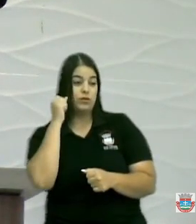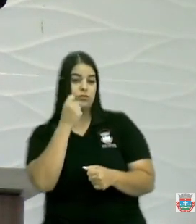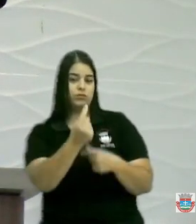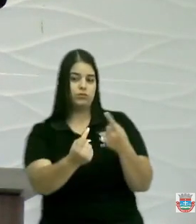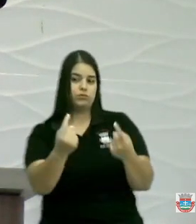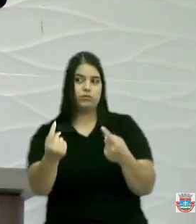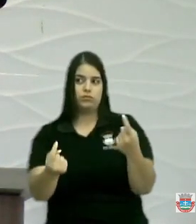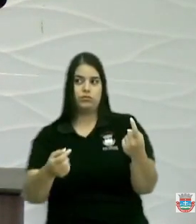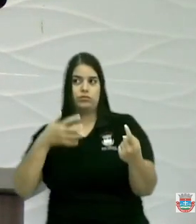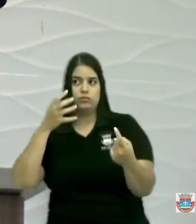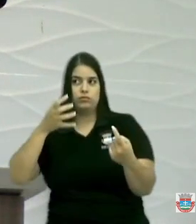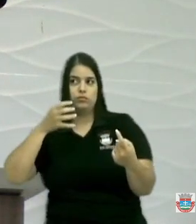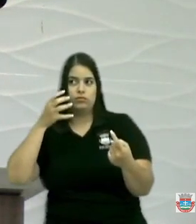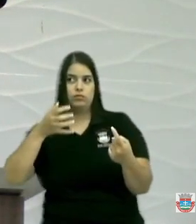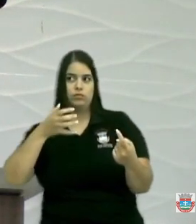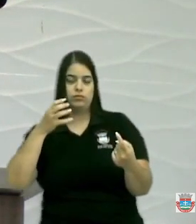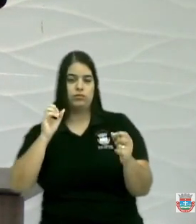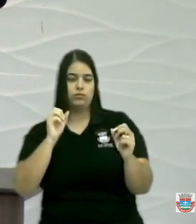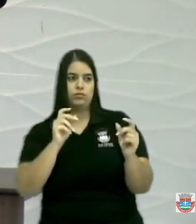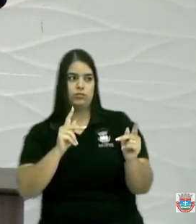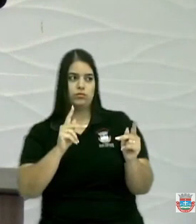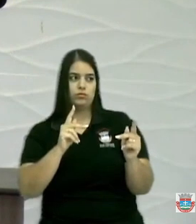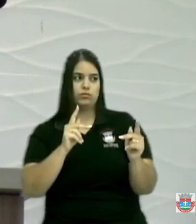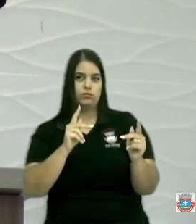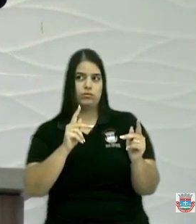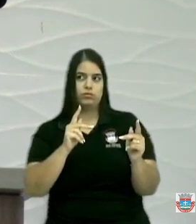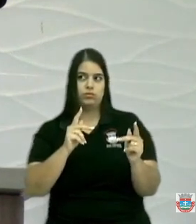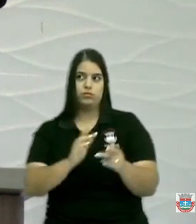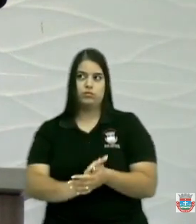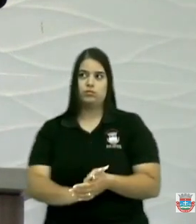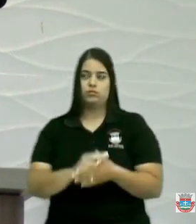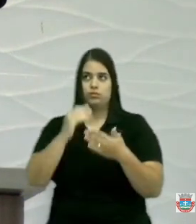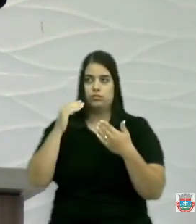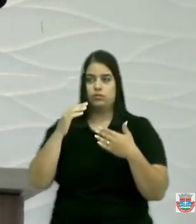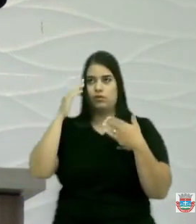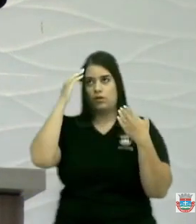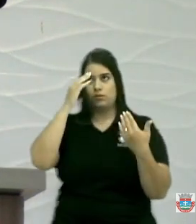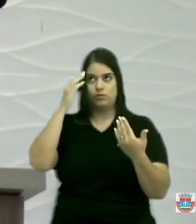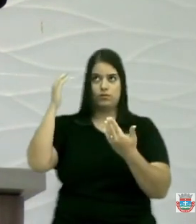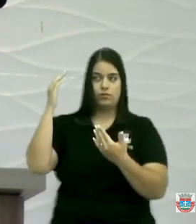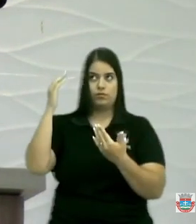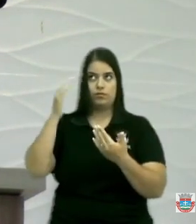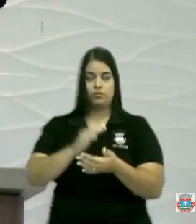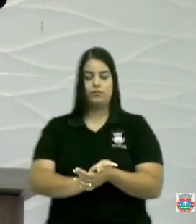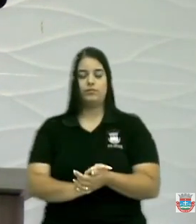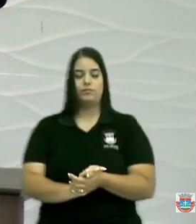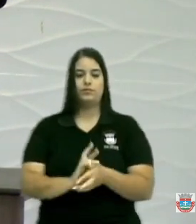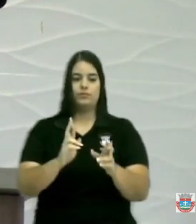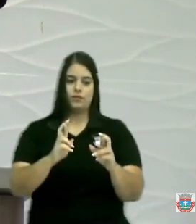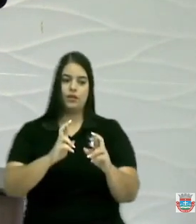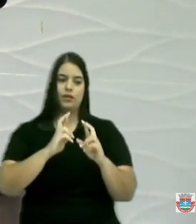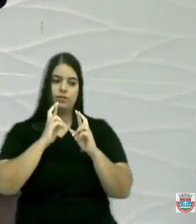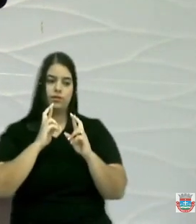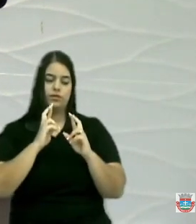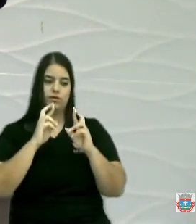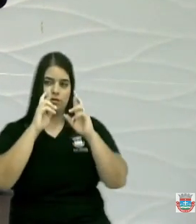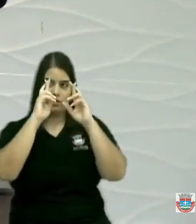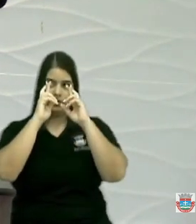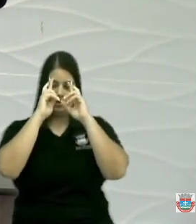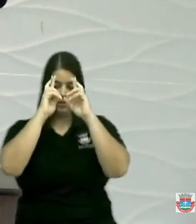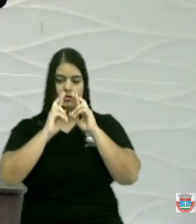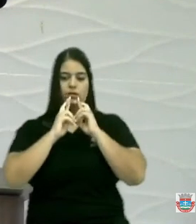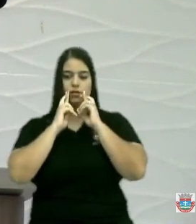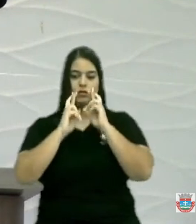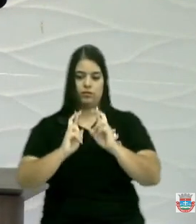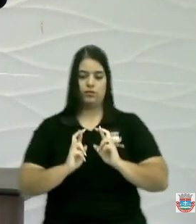cada vereador. Graças a Deus que vai ser feito, mas deixa o prefeito responder, né? Graças a Deus, mas eu não estava sabendo que ia ser